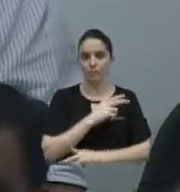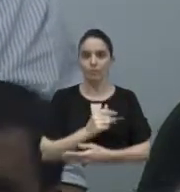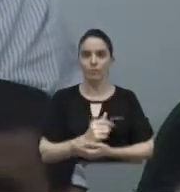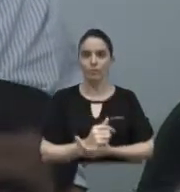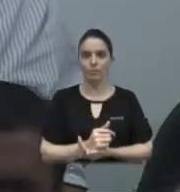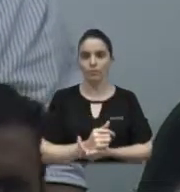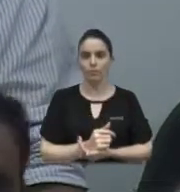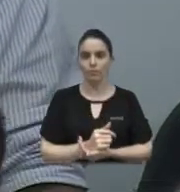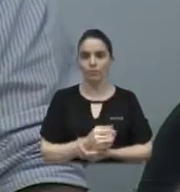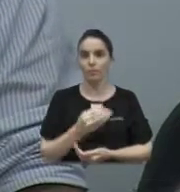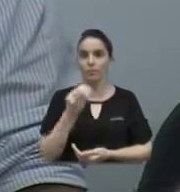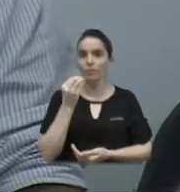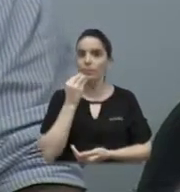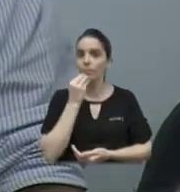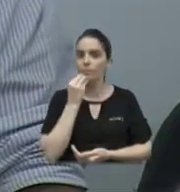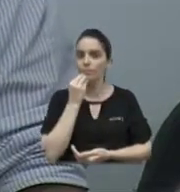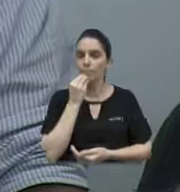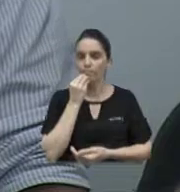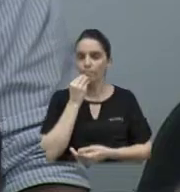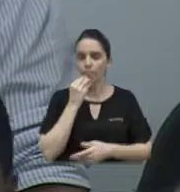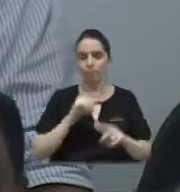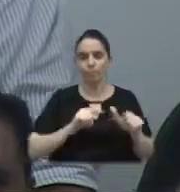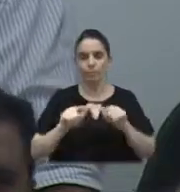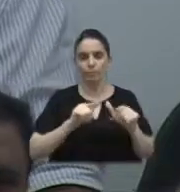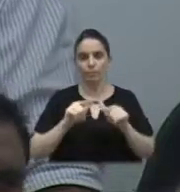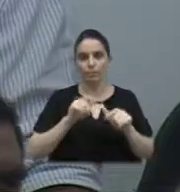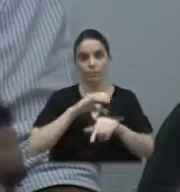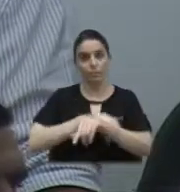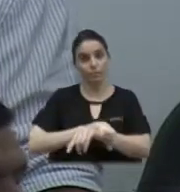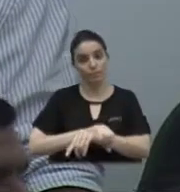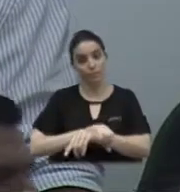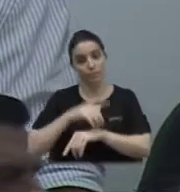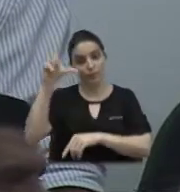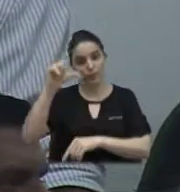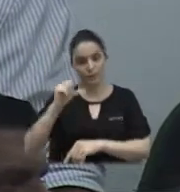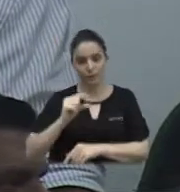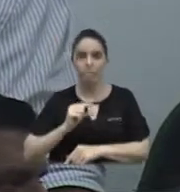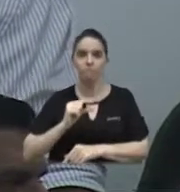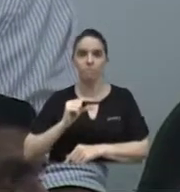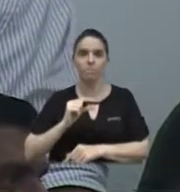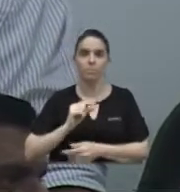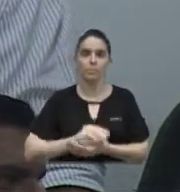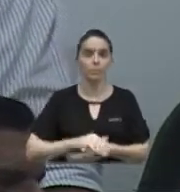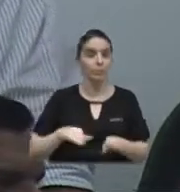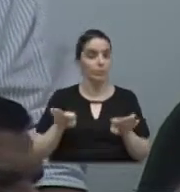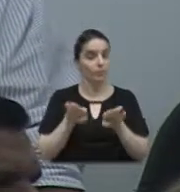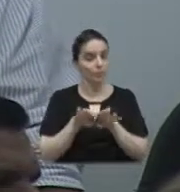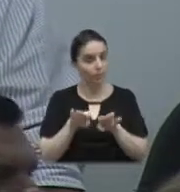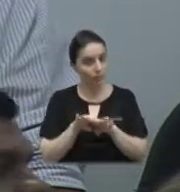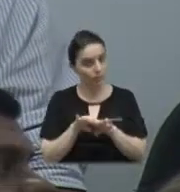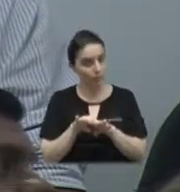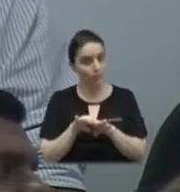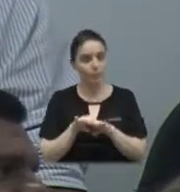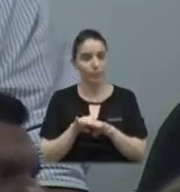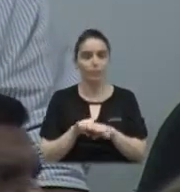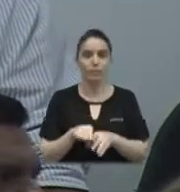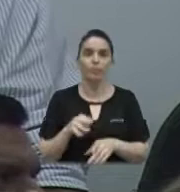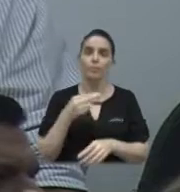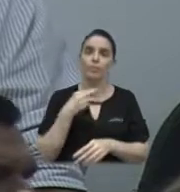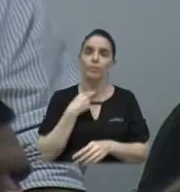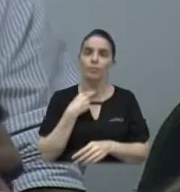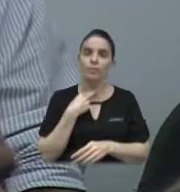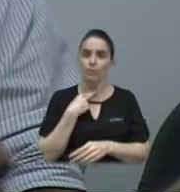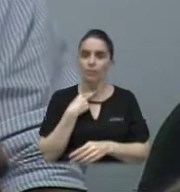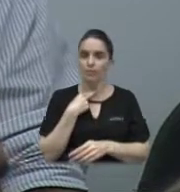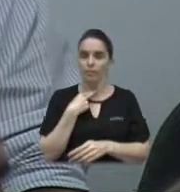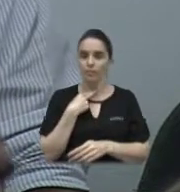essa oportunidade talvez seja muito pouca. Porém, nós não podemos